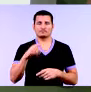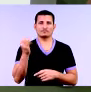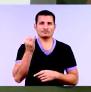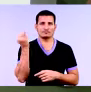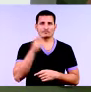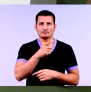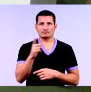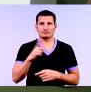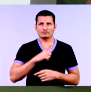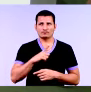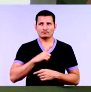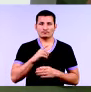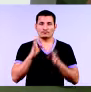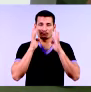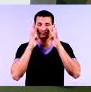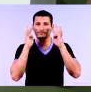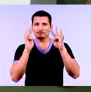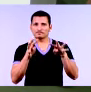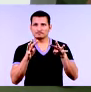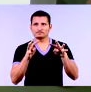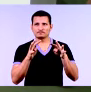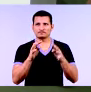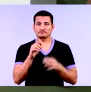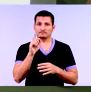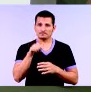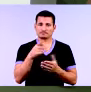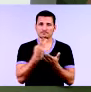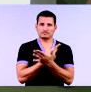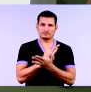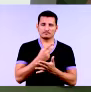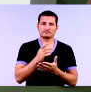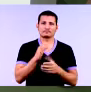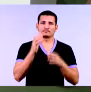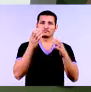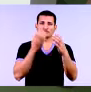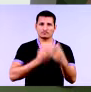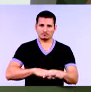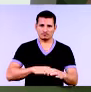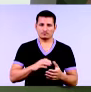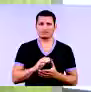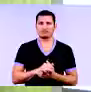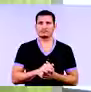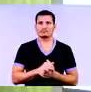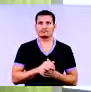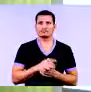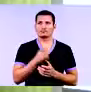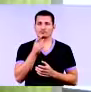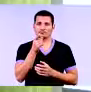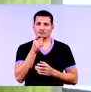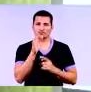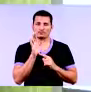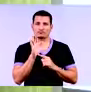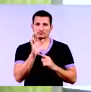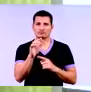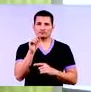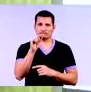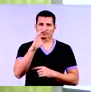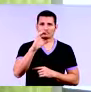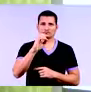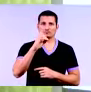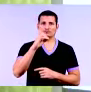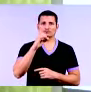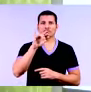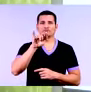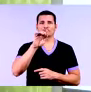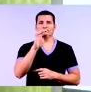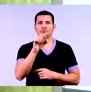tenham muita atenção. Isso acontece muito em concurso, que eles mostram um código para você e você tem